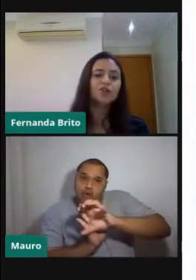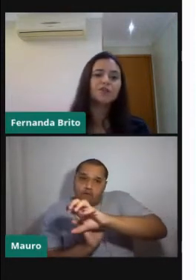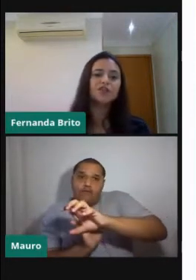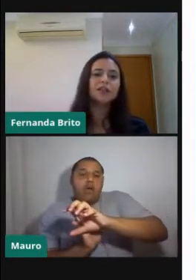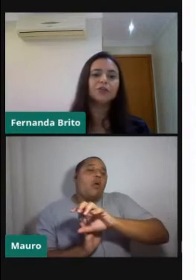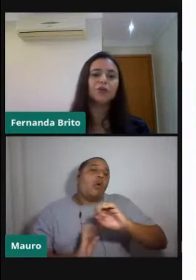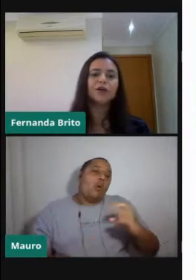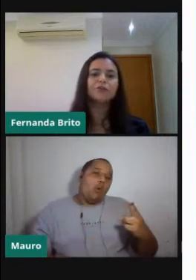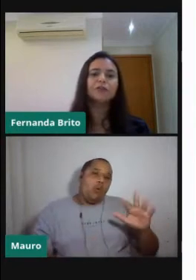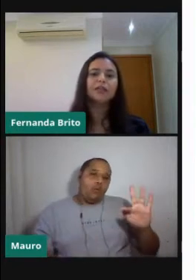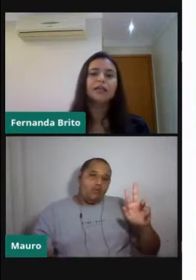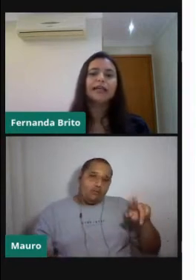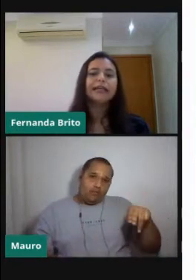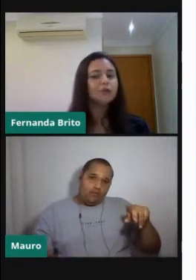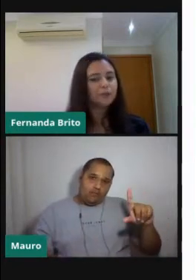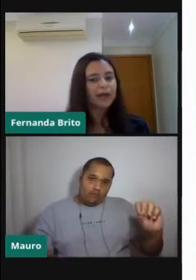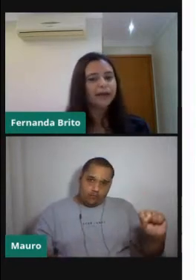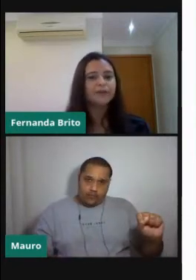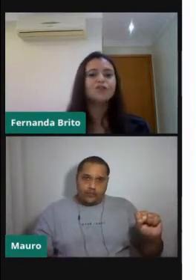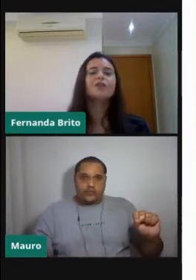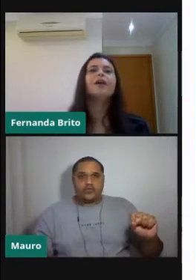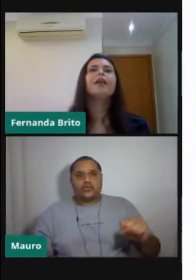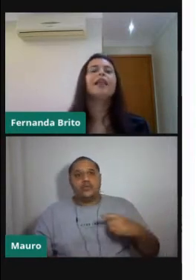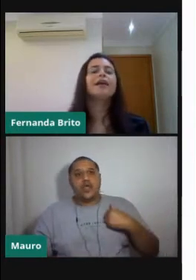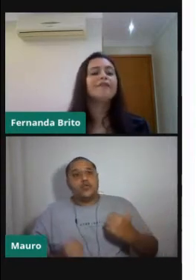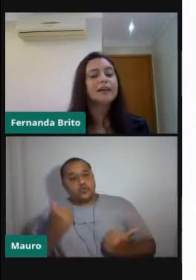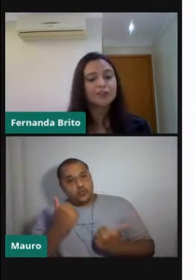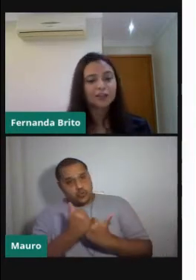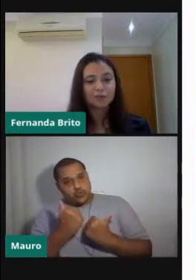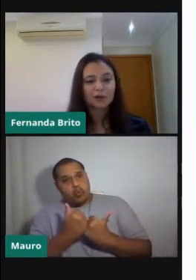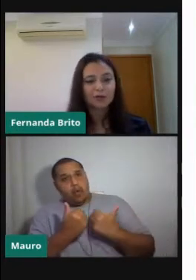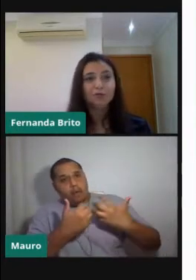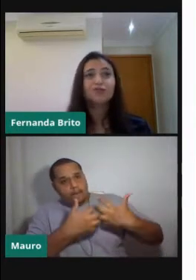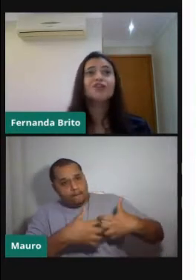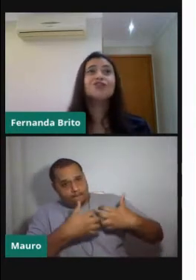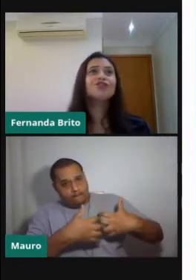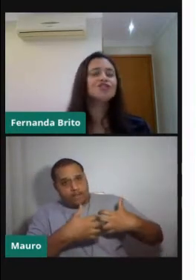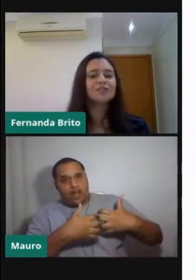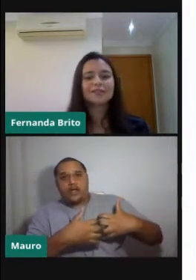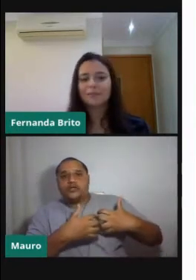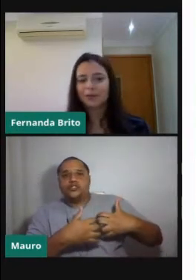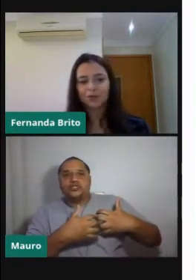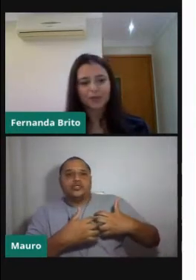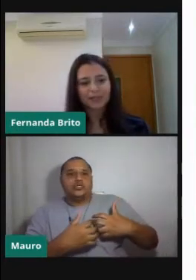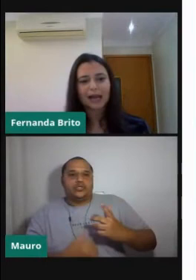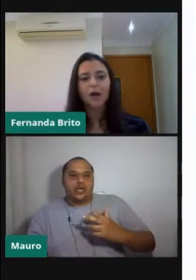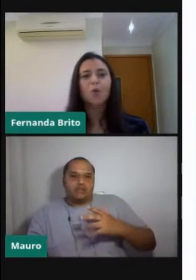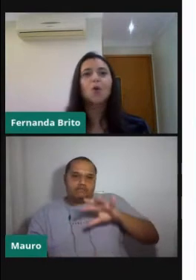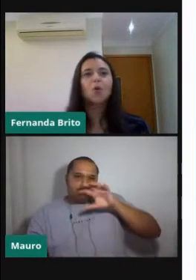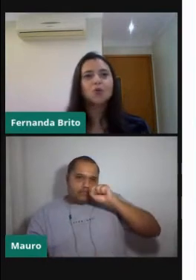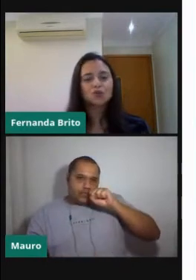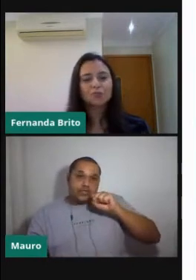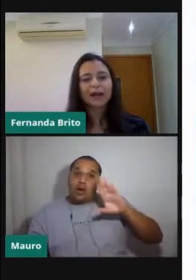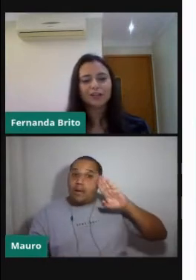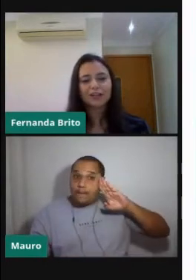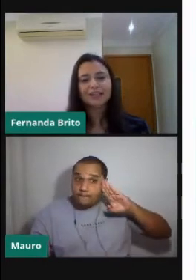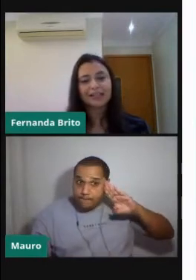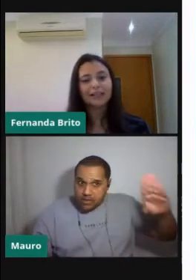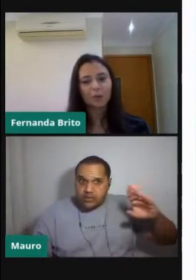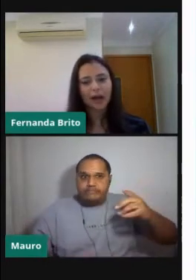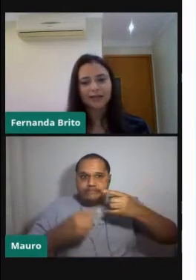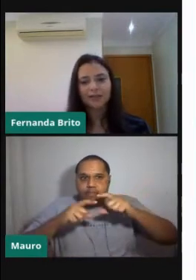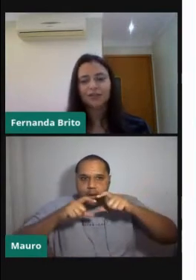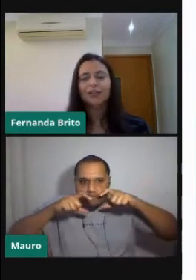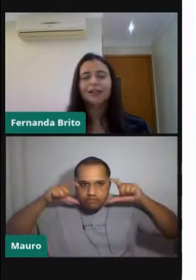O suporte ventilatório, e no mais, lavagem das mãos, distanciamento social, uso de